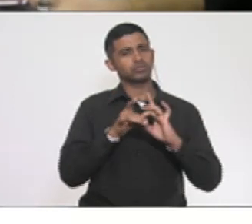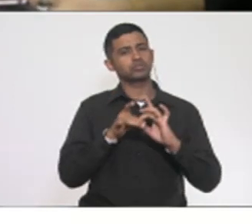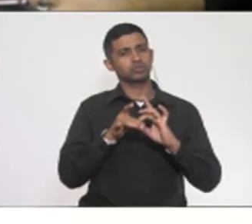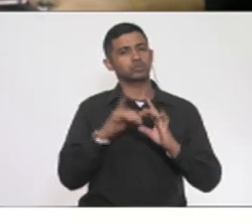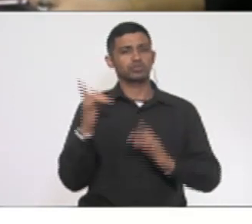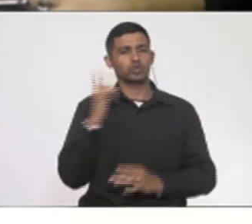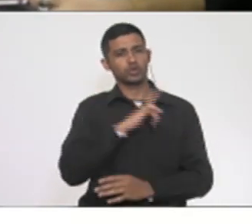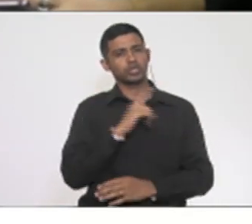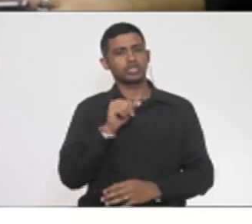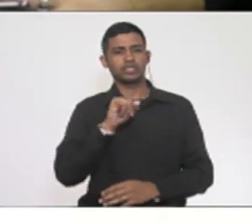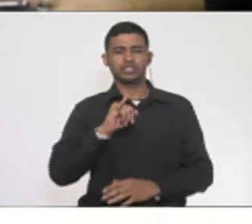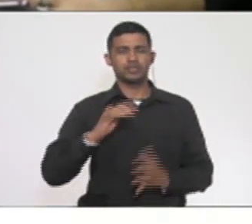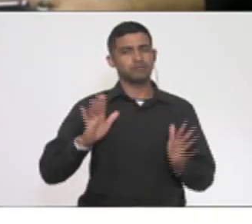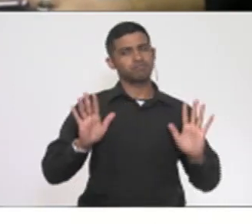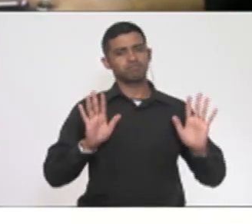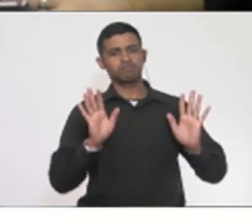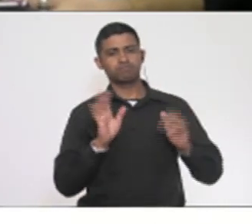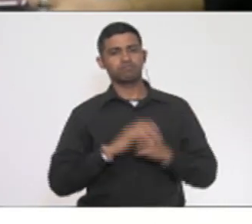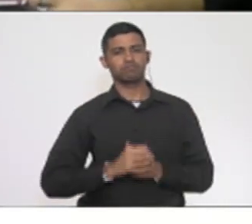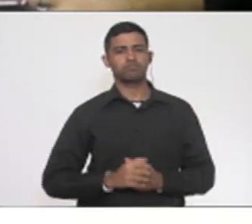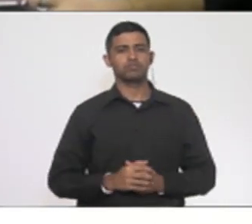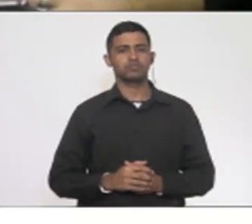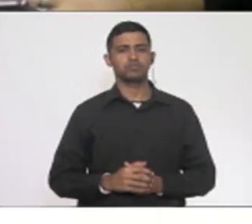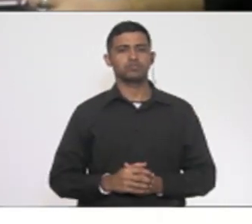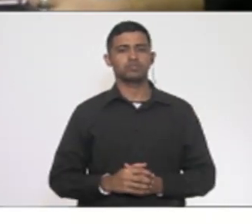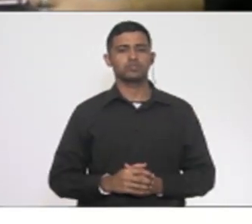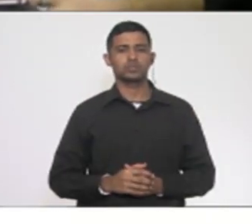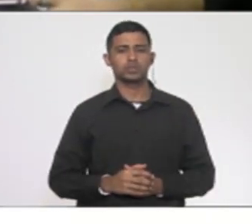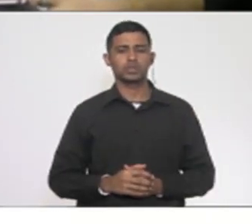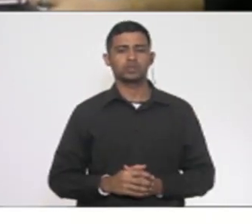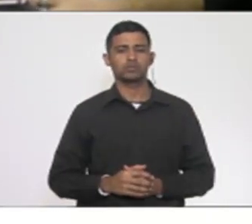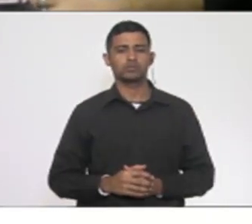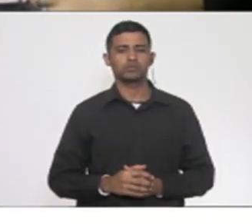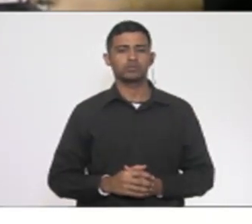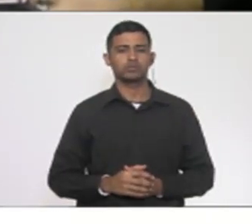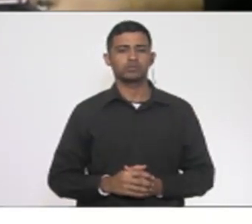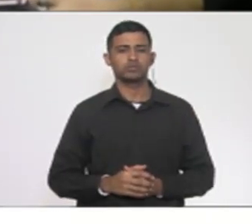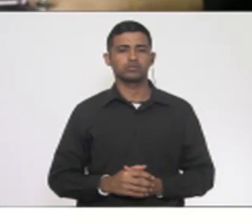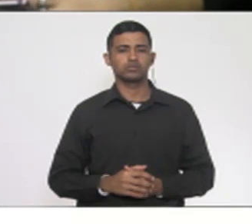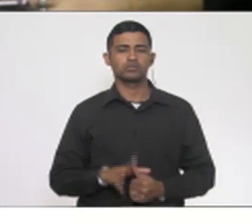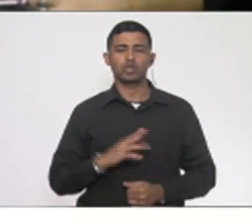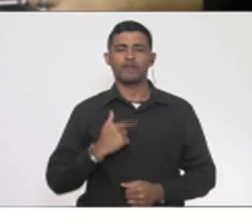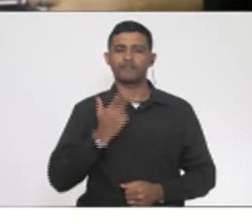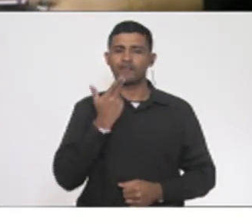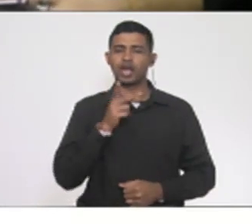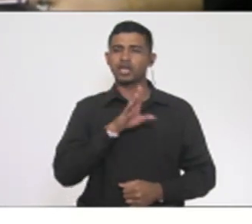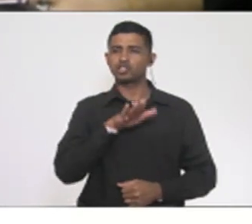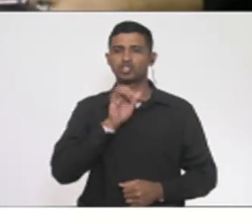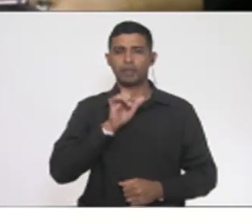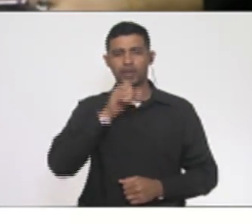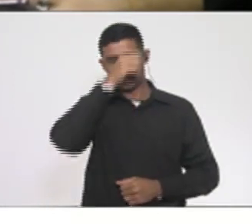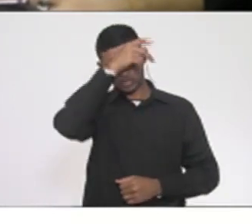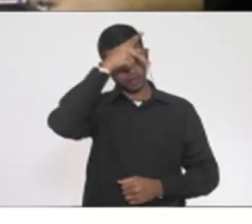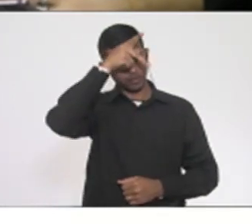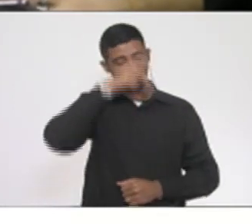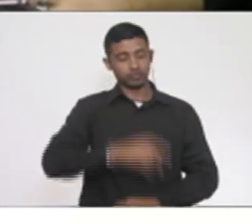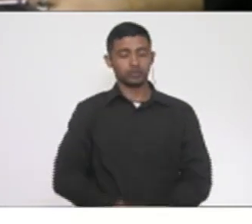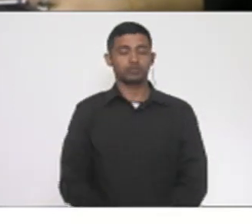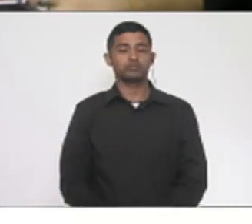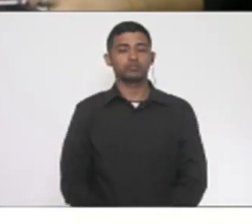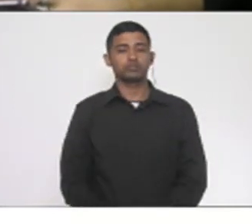oferecido. Se houver alguma restrição, aí tem que ser oferecido por partes. É o que a gente chama de chamada pública